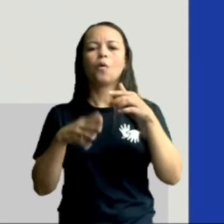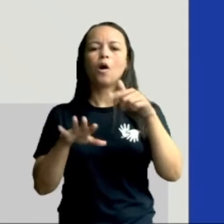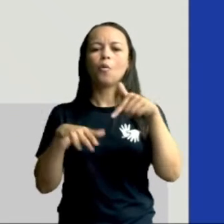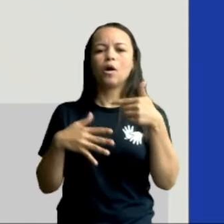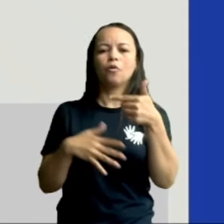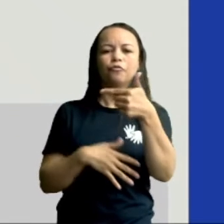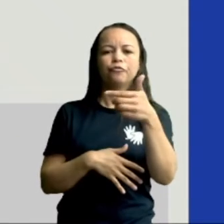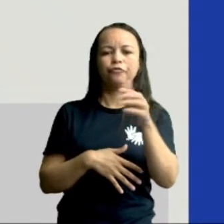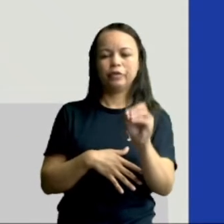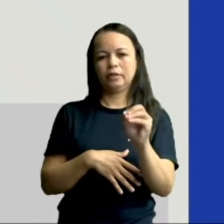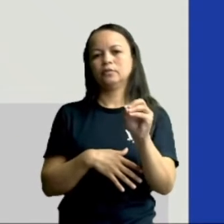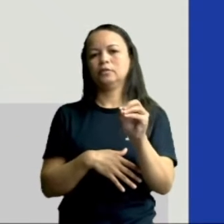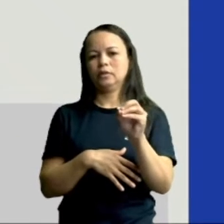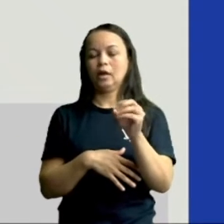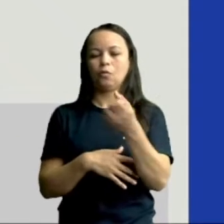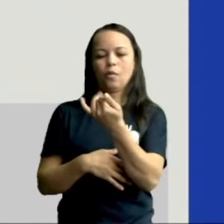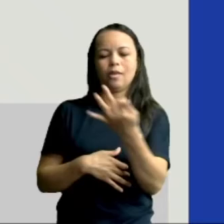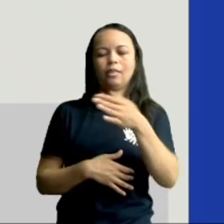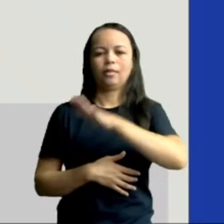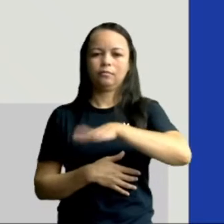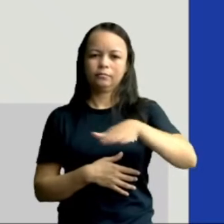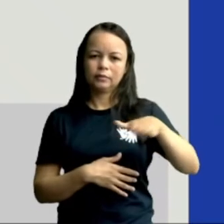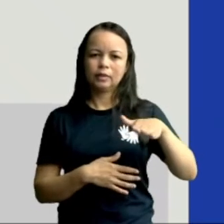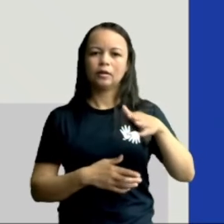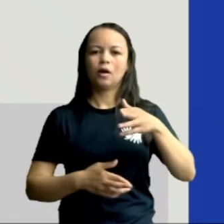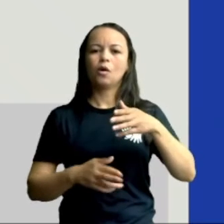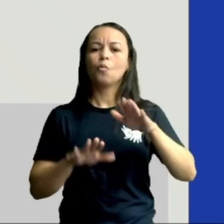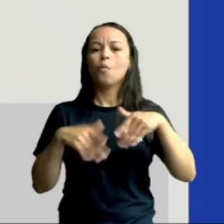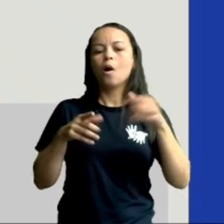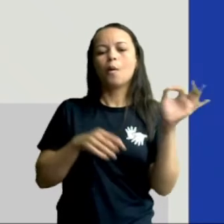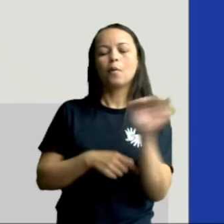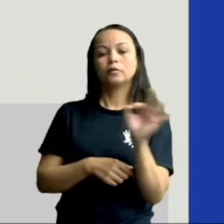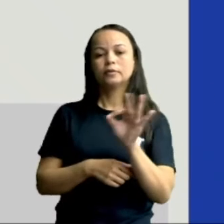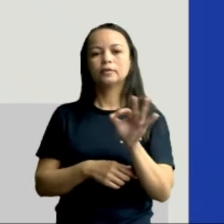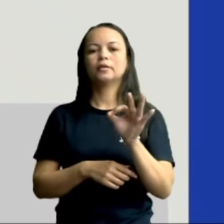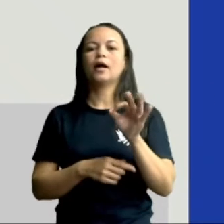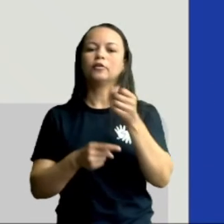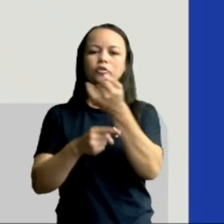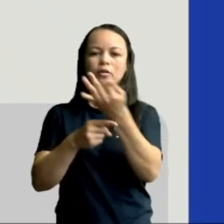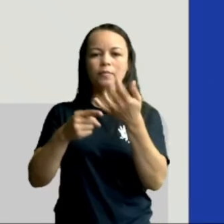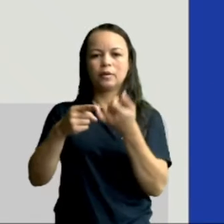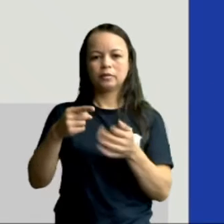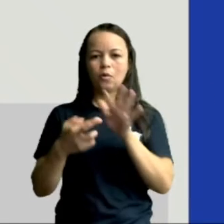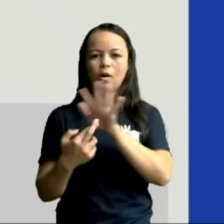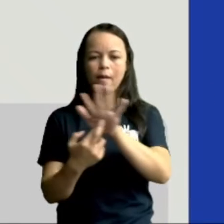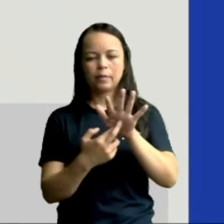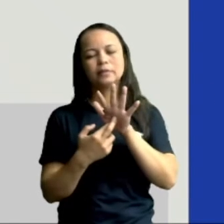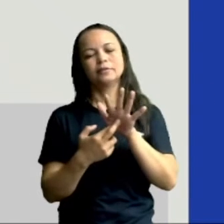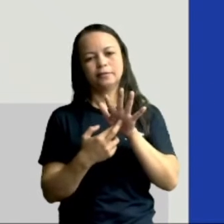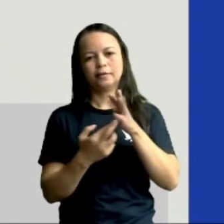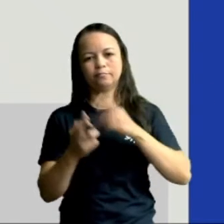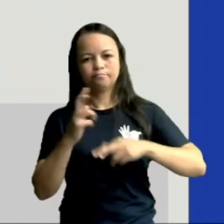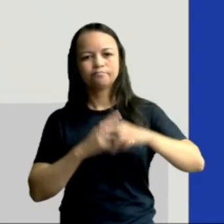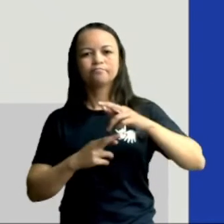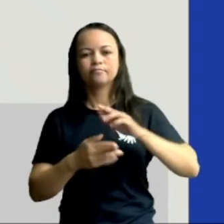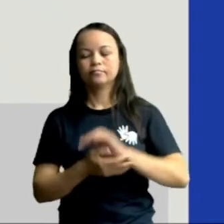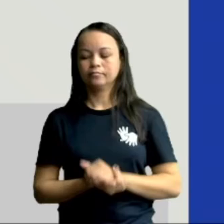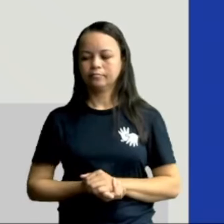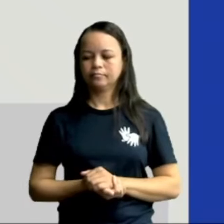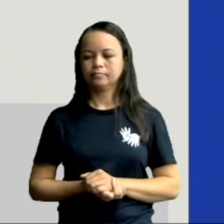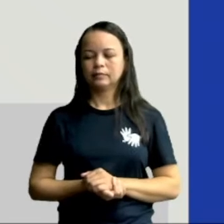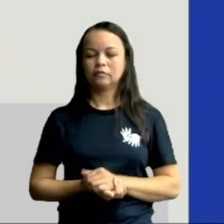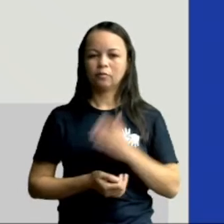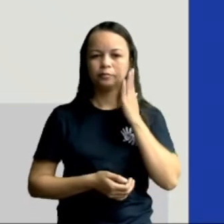quantidade de crianças, que porcentagem ela se relaciona e que fração ela representa. Beleza? Vamos lá? Então